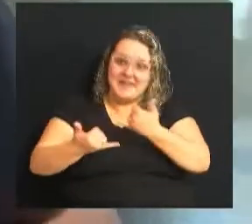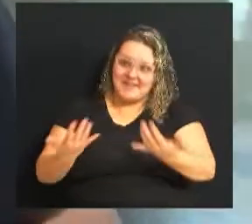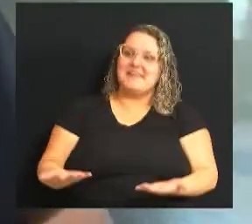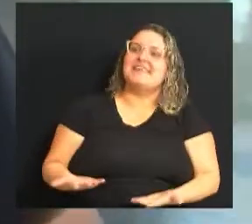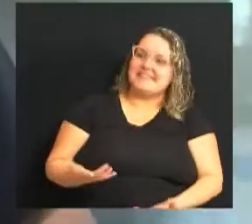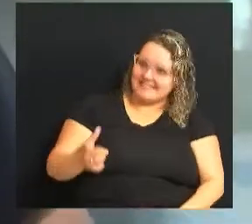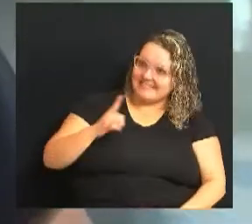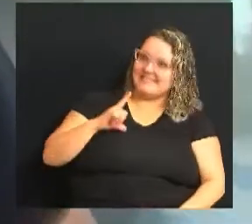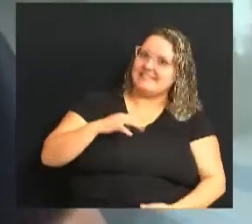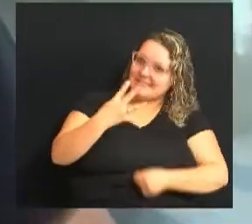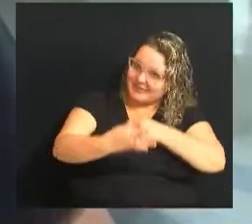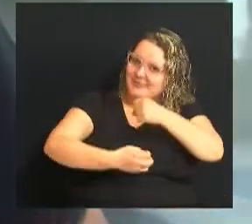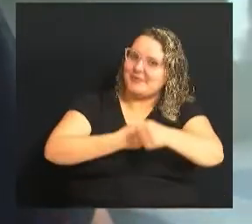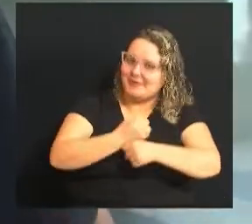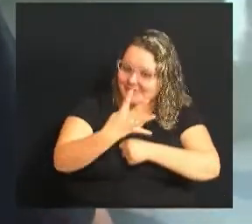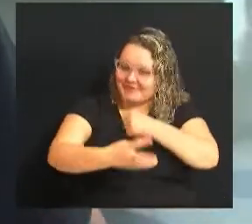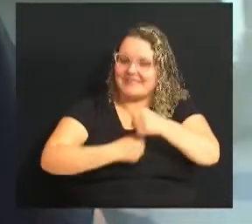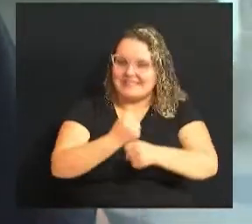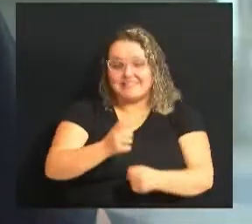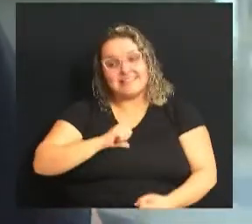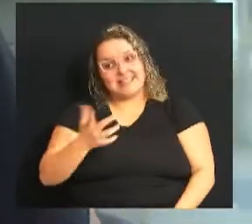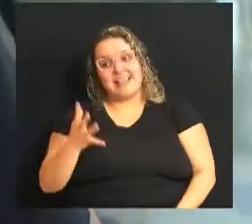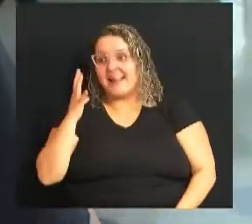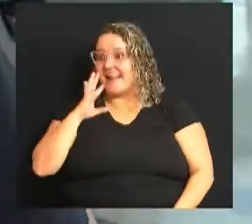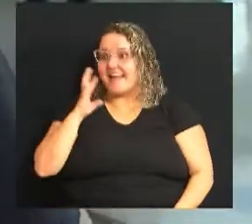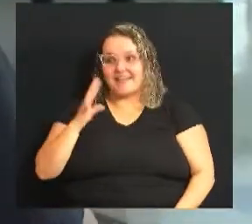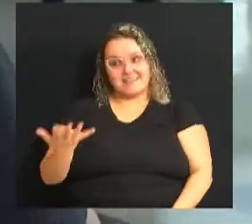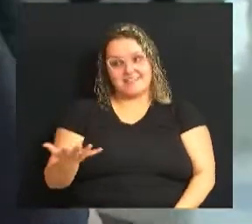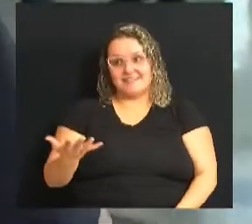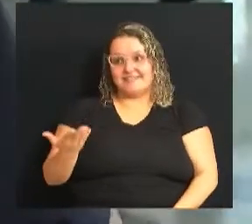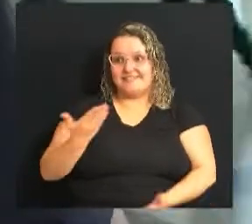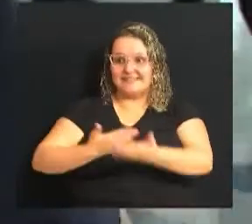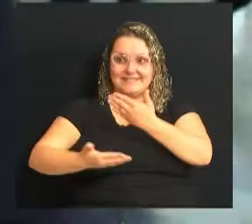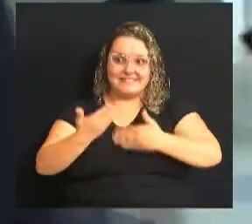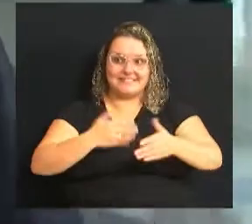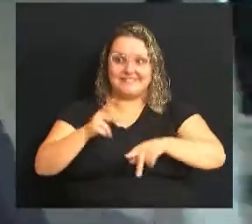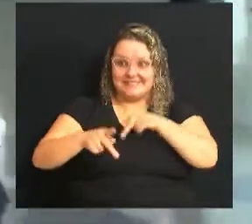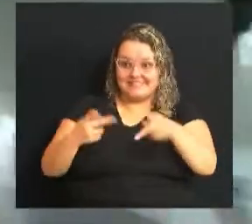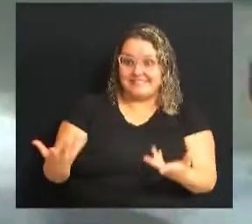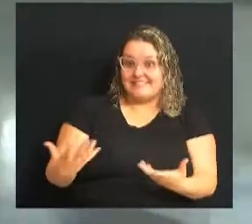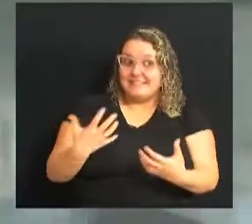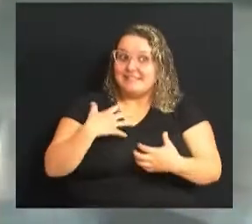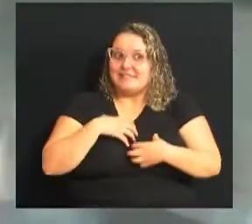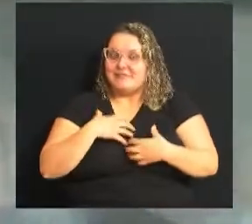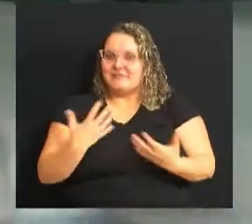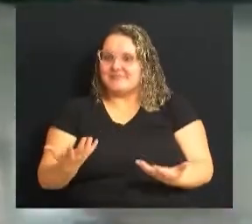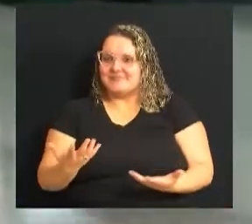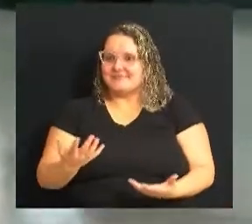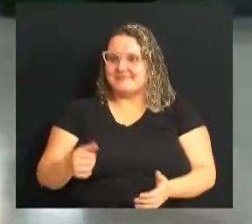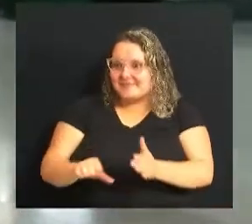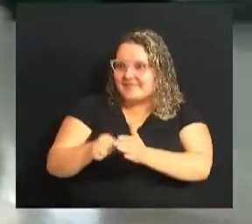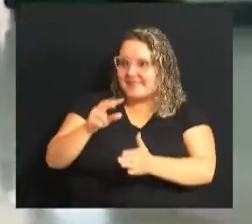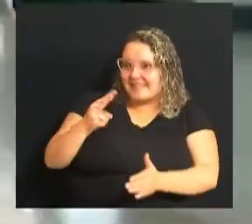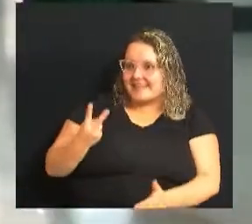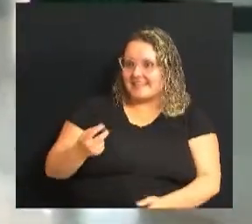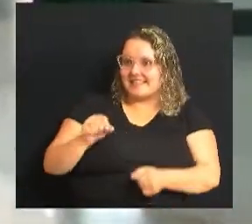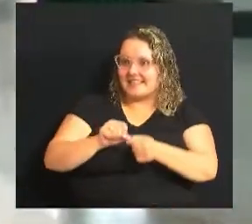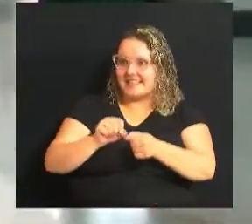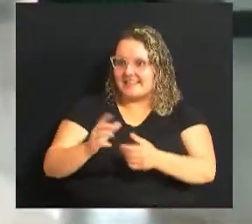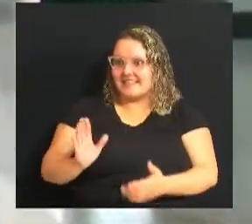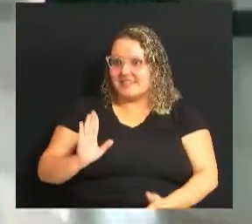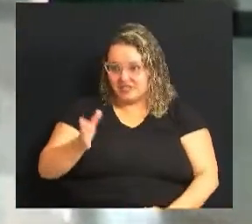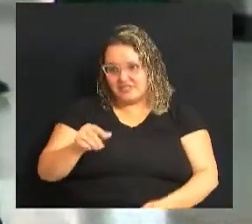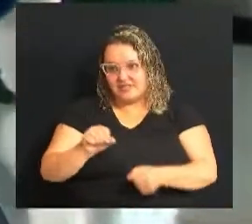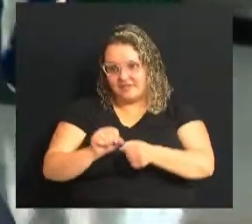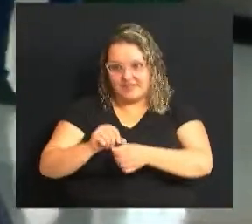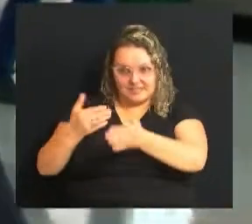sabe? E muito legal trocar com o povo aqui, ter essa sensação, sabe? É a primeira vez que você faz isso ou já fez